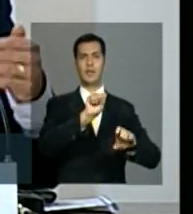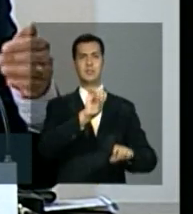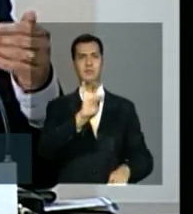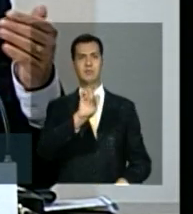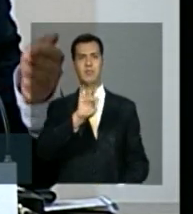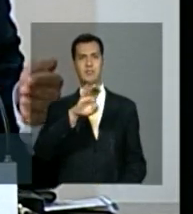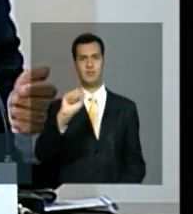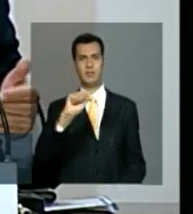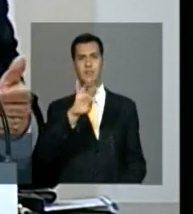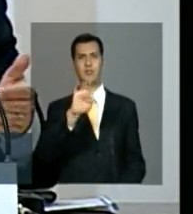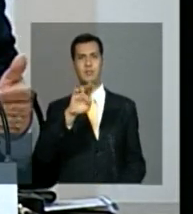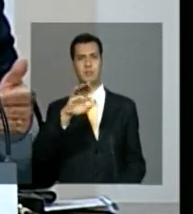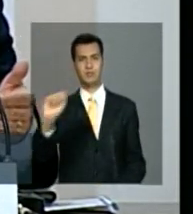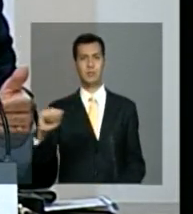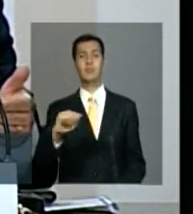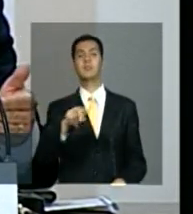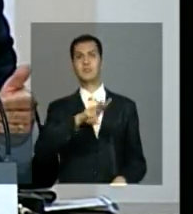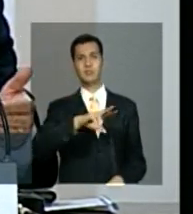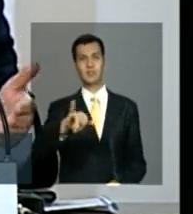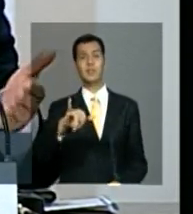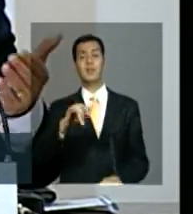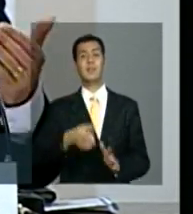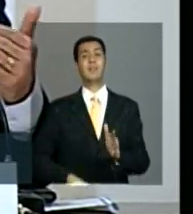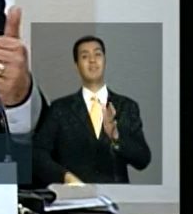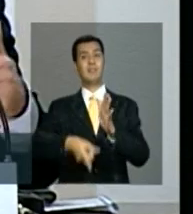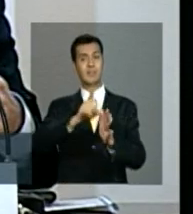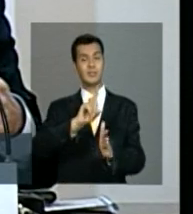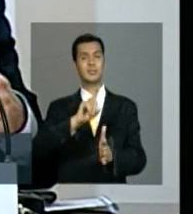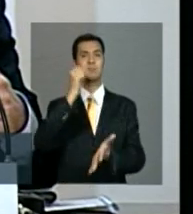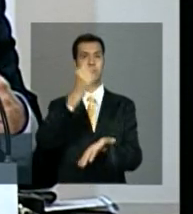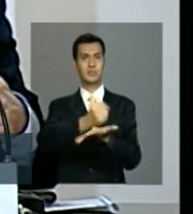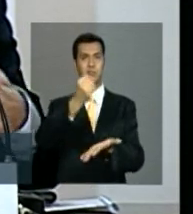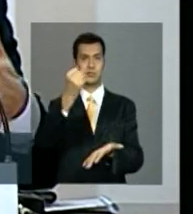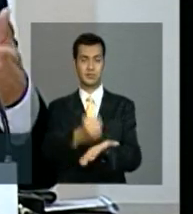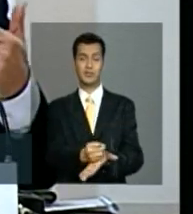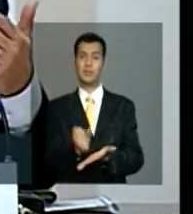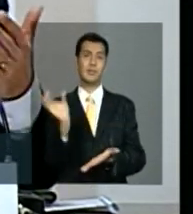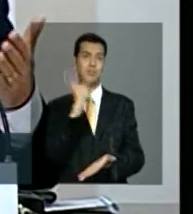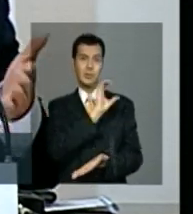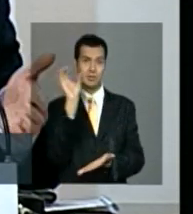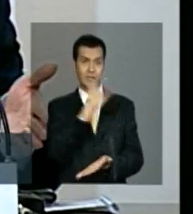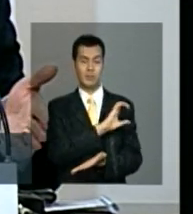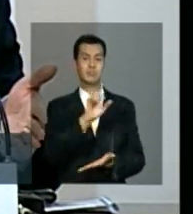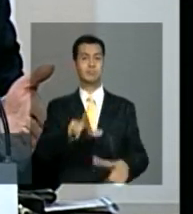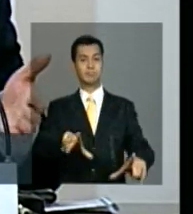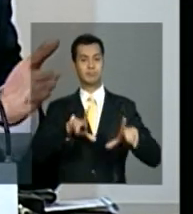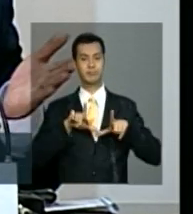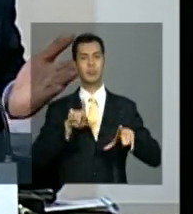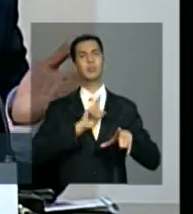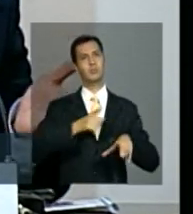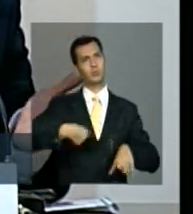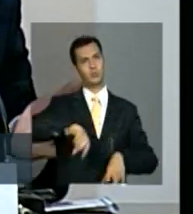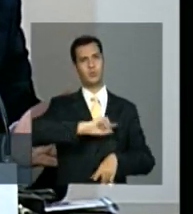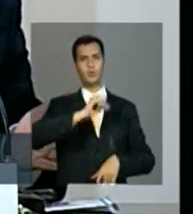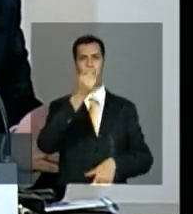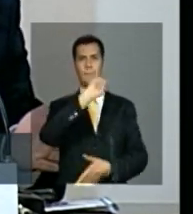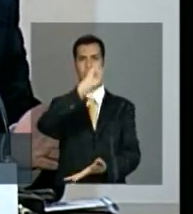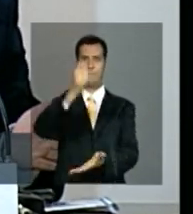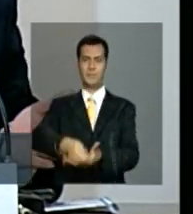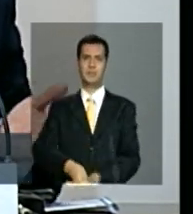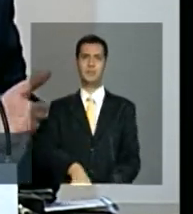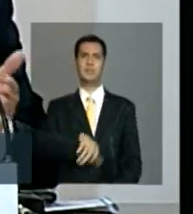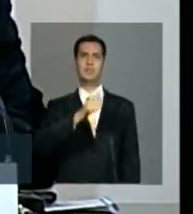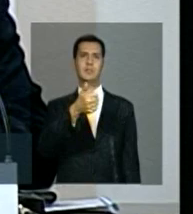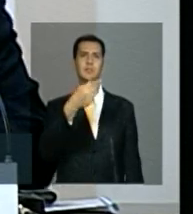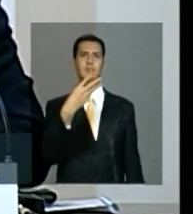antecipar a notificação de perdas e a primeira parcela parcela de R 136 em cinco